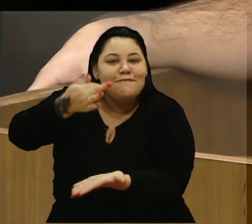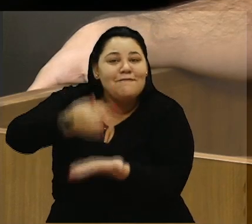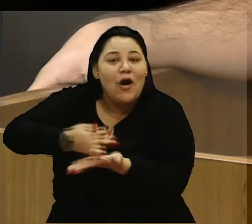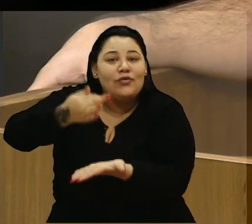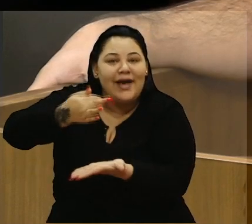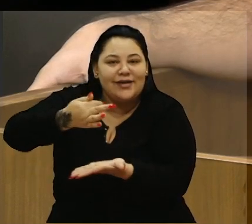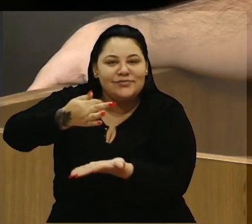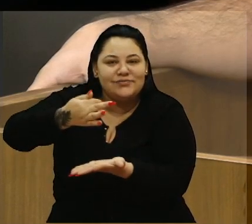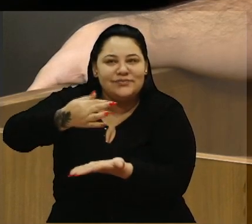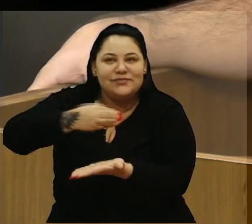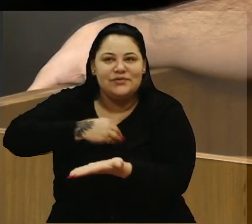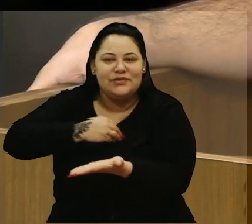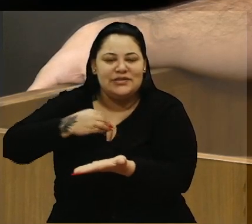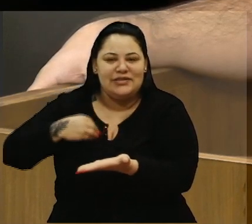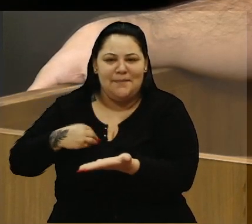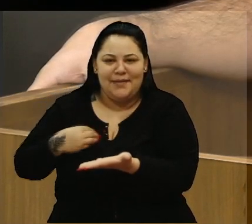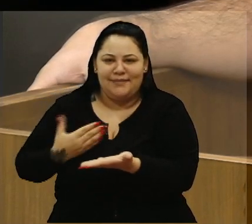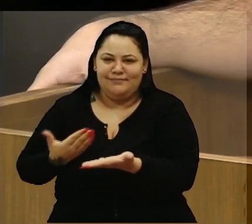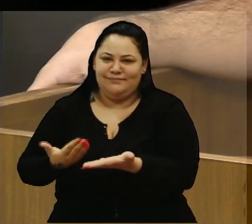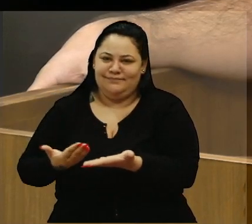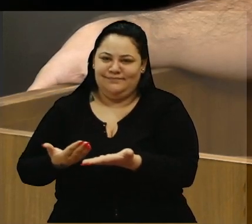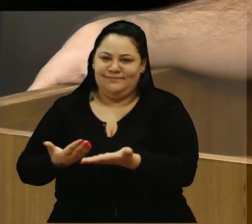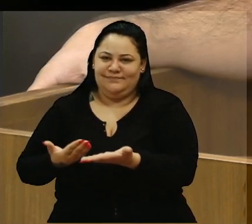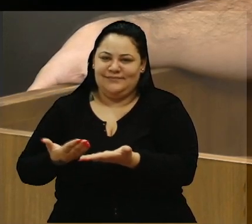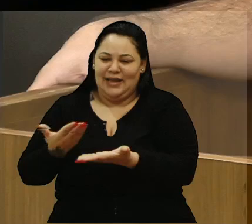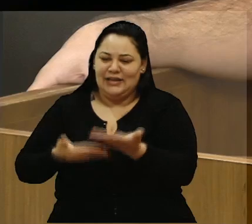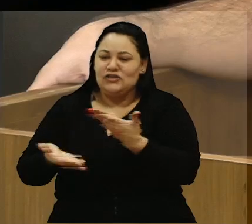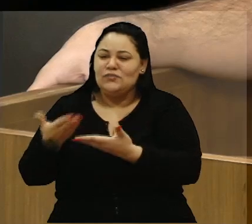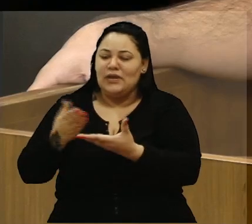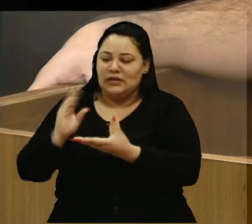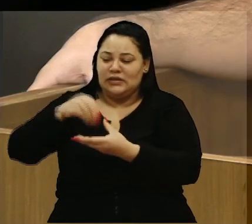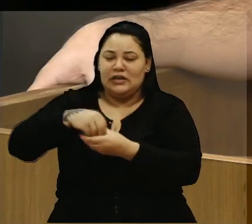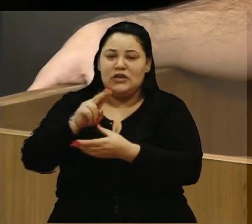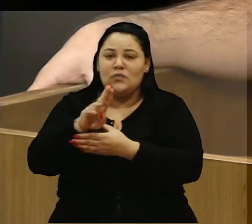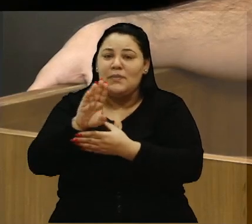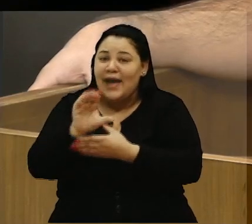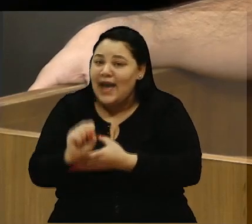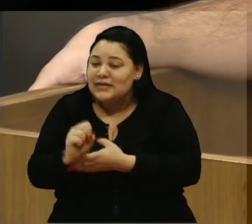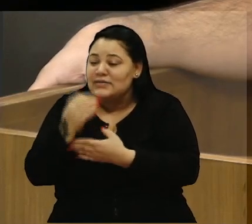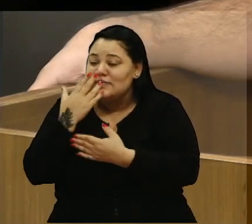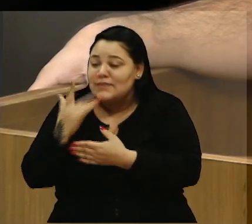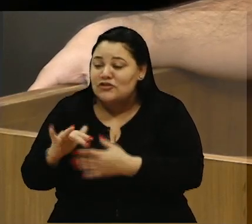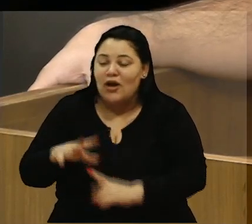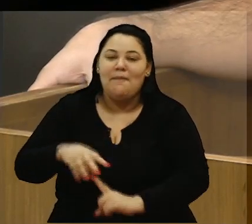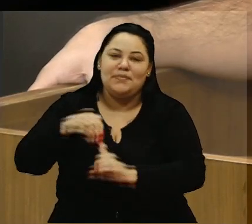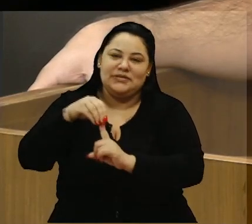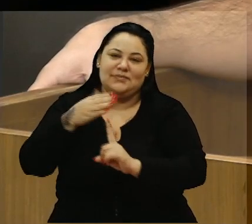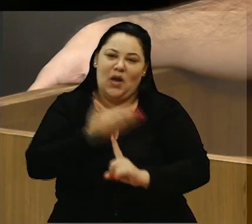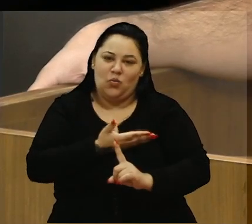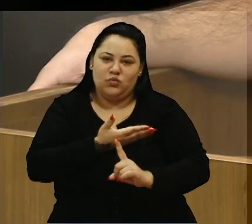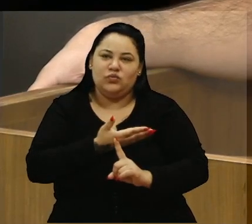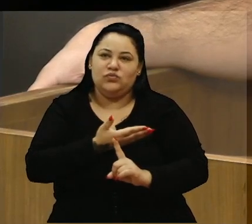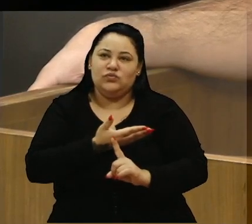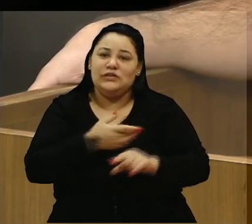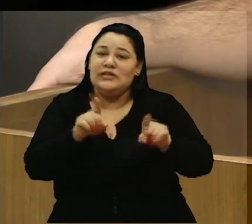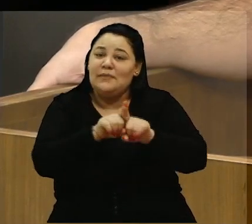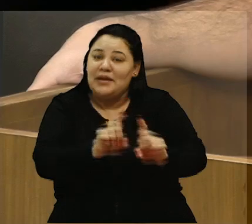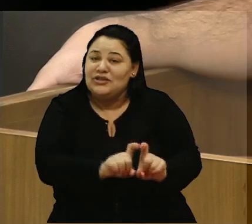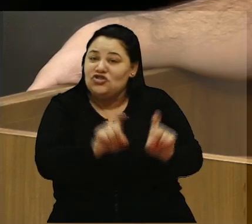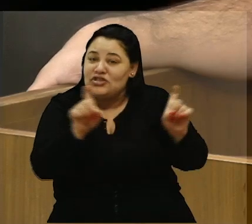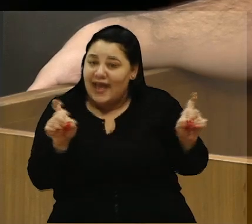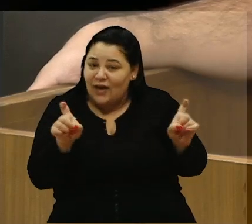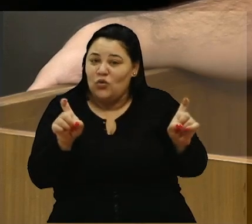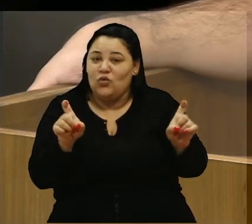exames, faltaram consultas nas UBSs com pediatras principalmente e ginecos,